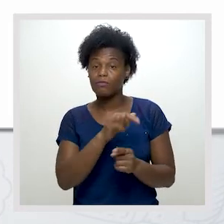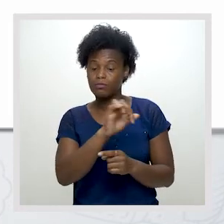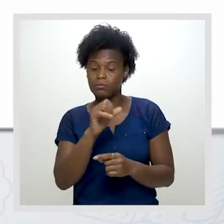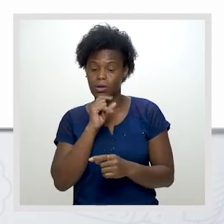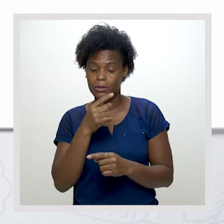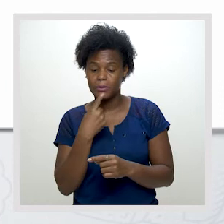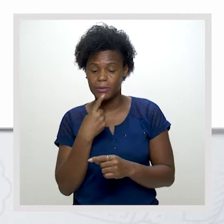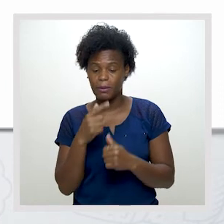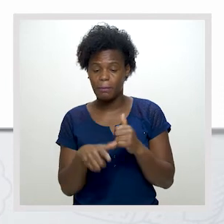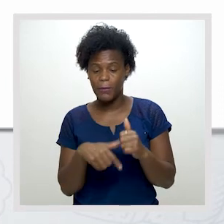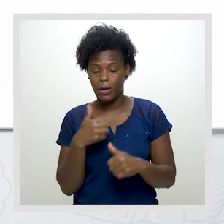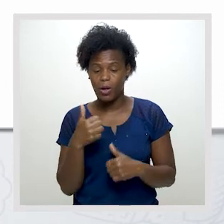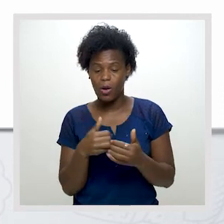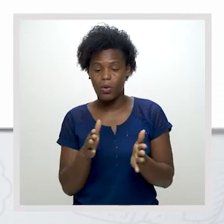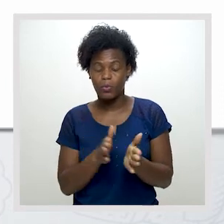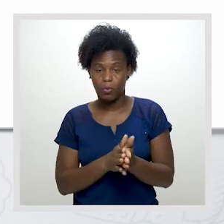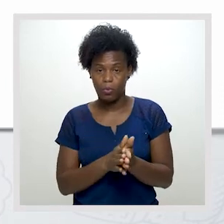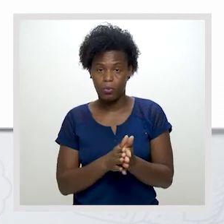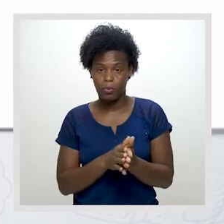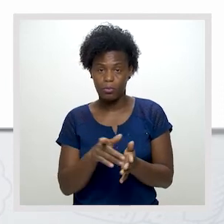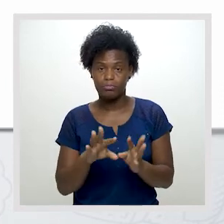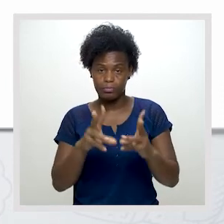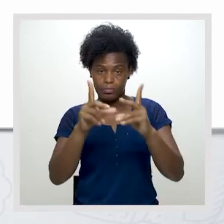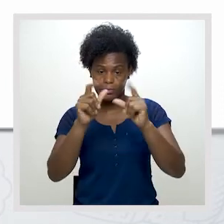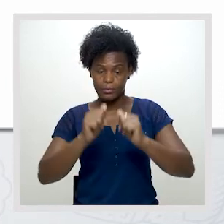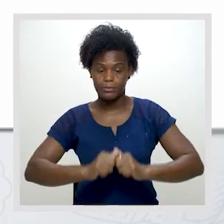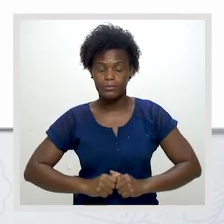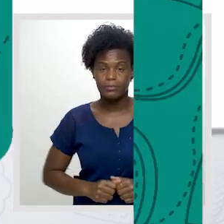melhor toda essa evolução.